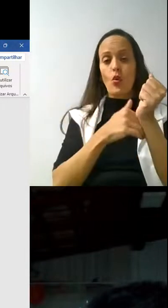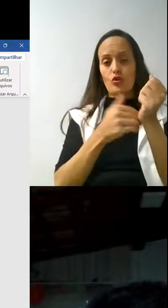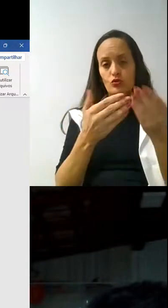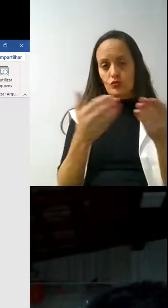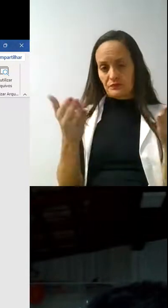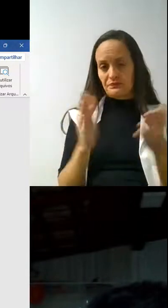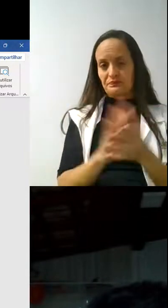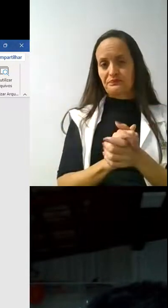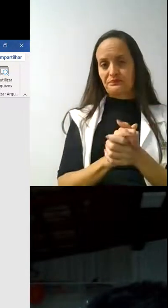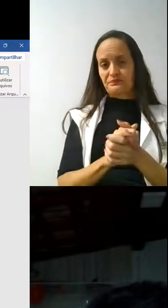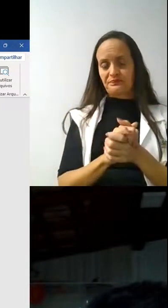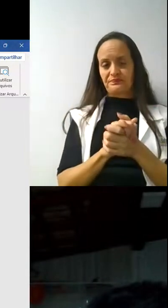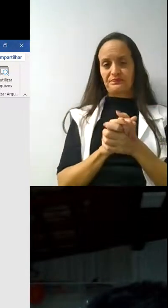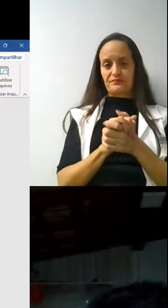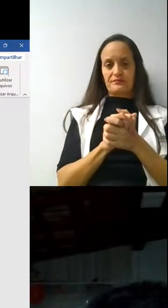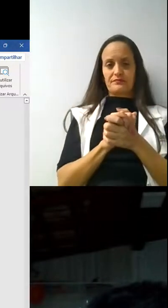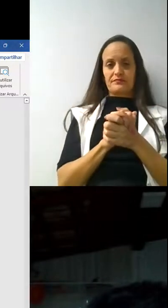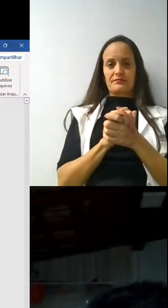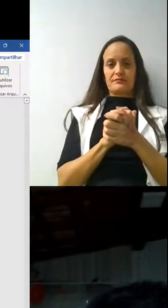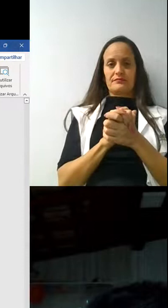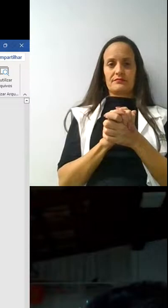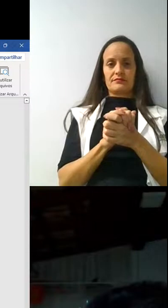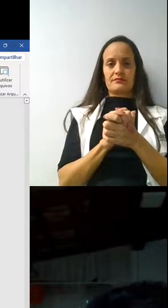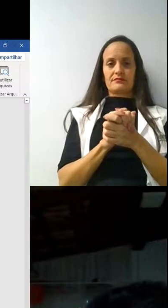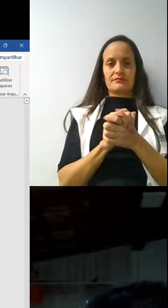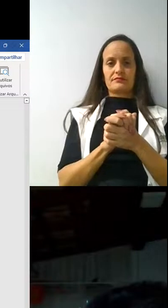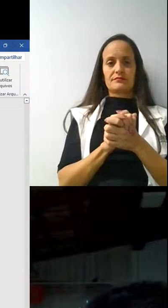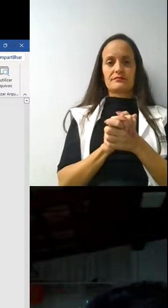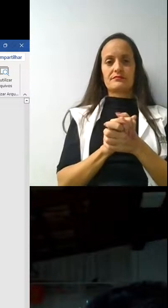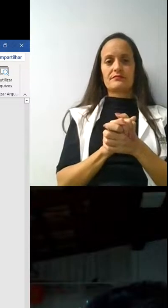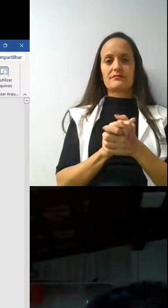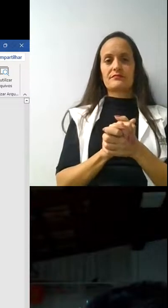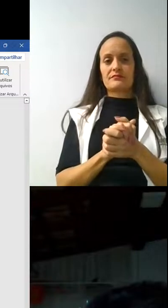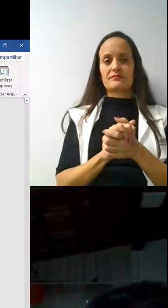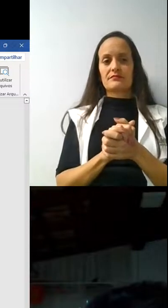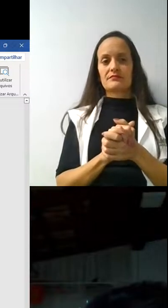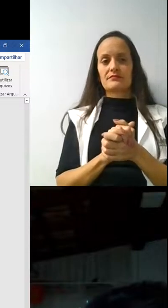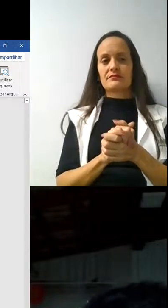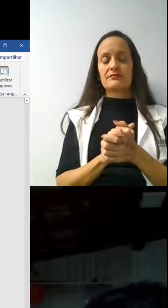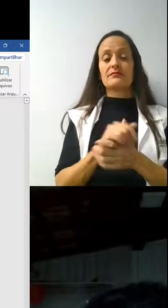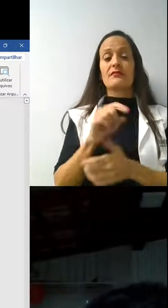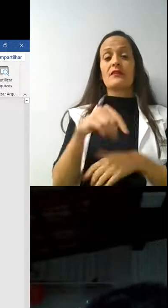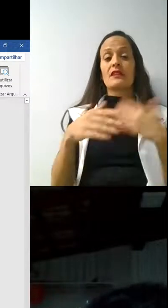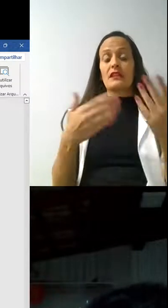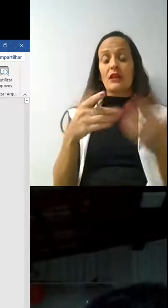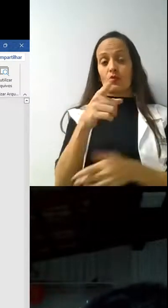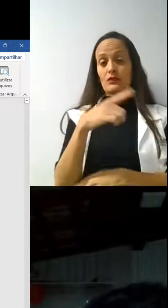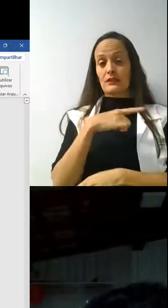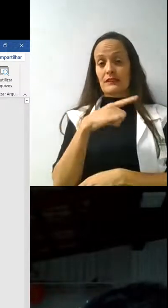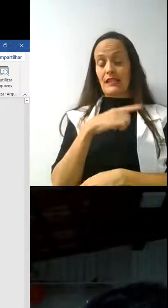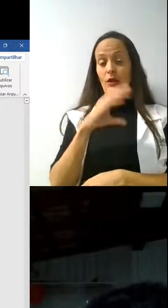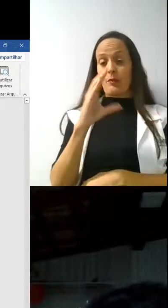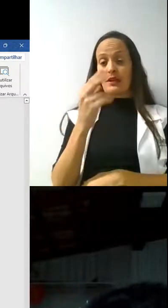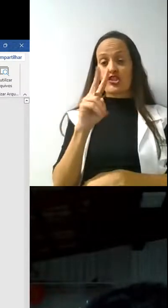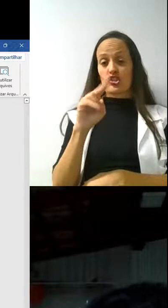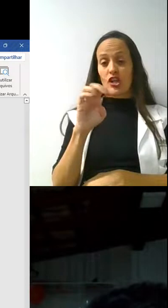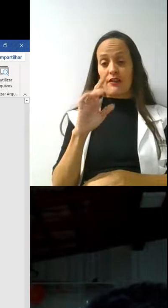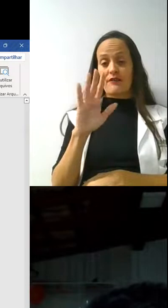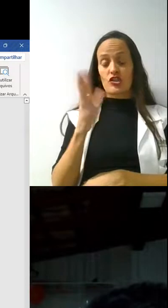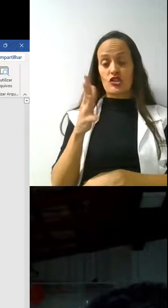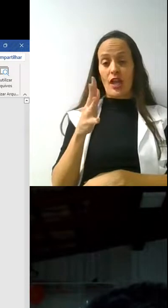com abertura em carga, né? Então, que já está cadastrado, tem uma chave faca simples, que é chamada de